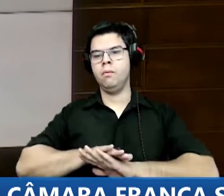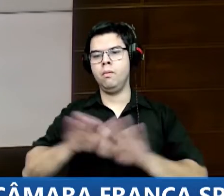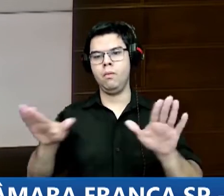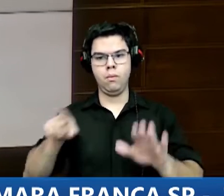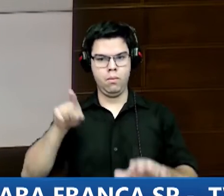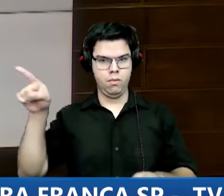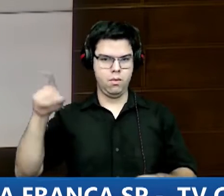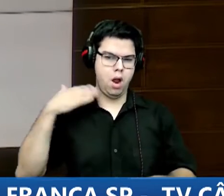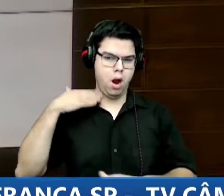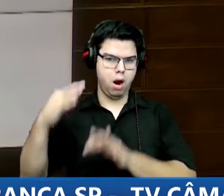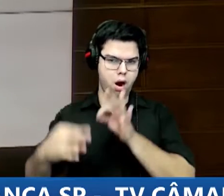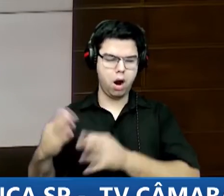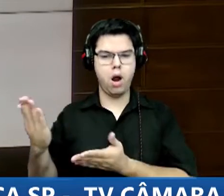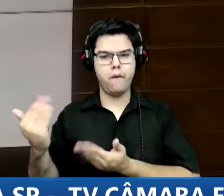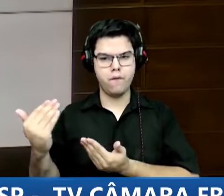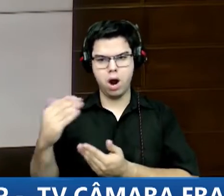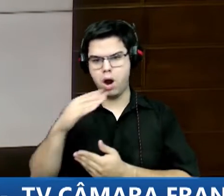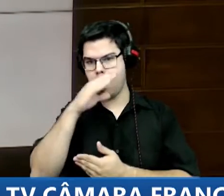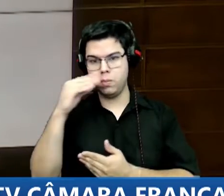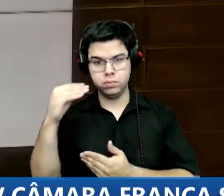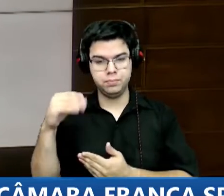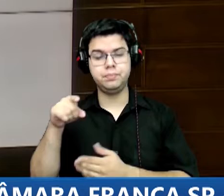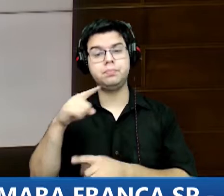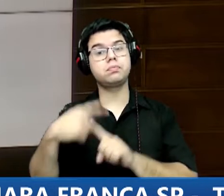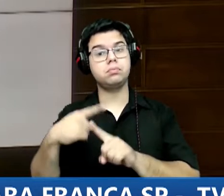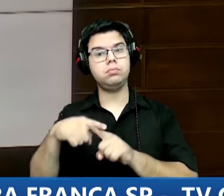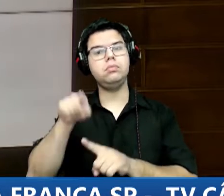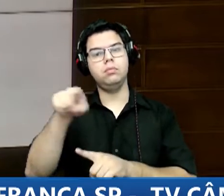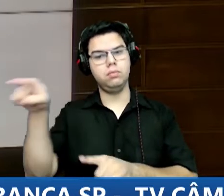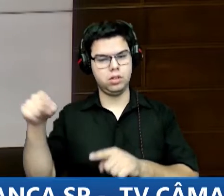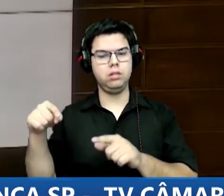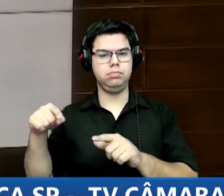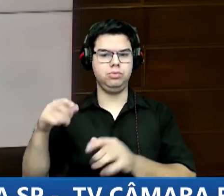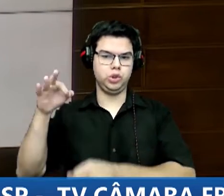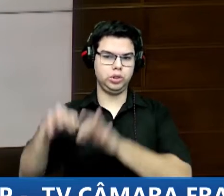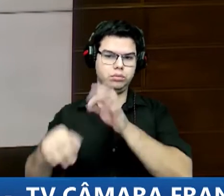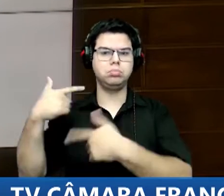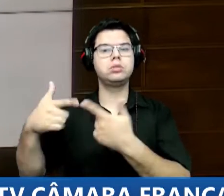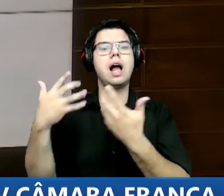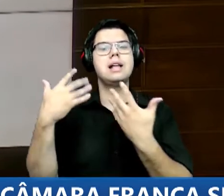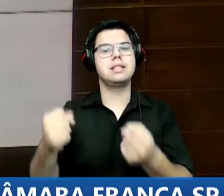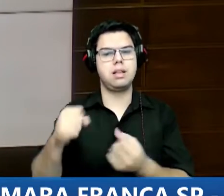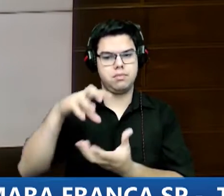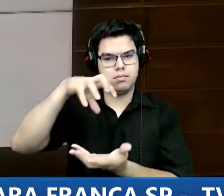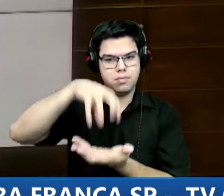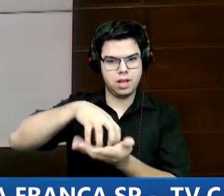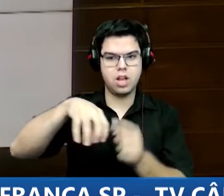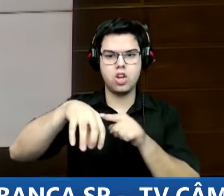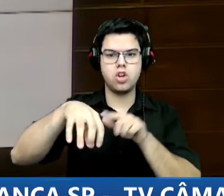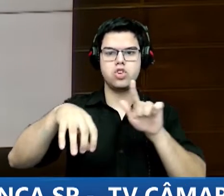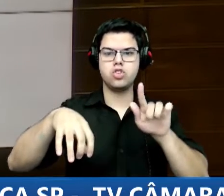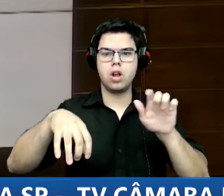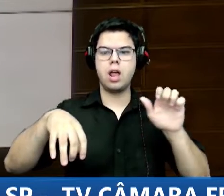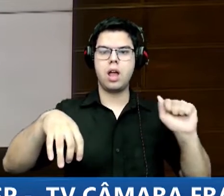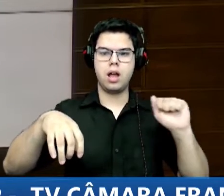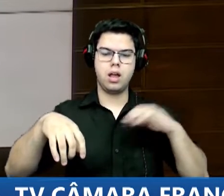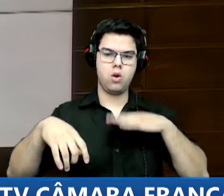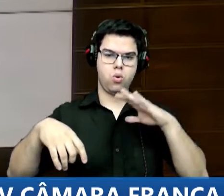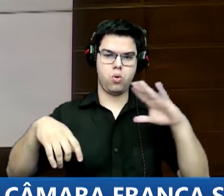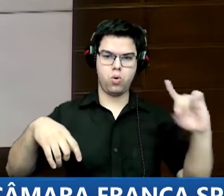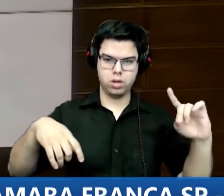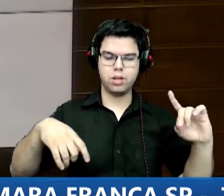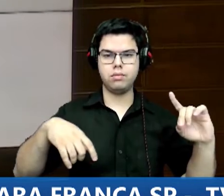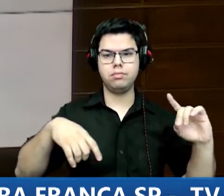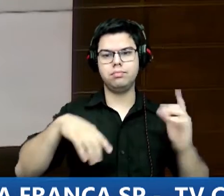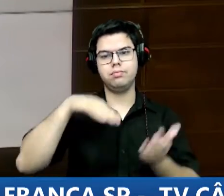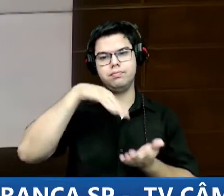Juventude, porque a Justiça do Trabalho assumiu esse trabalho dentro do GEA, que eu coordeno no final de 2014, num trabalho em